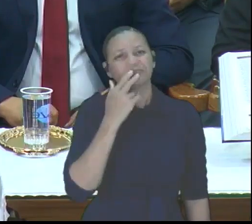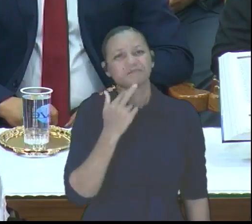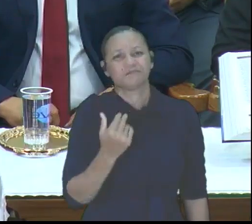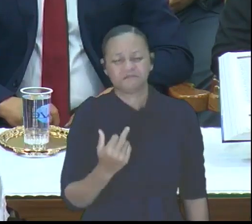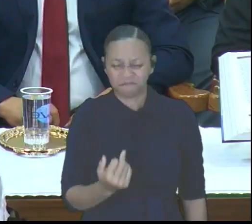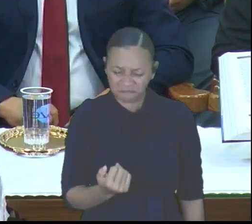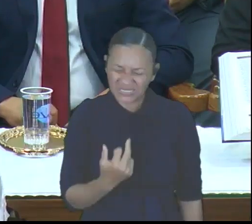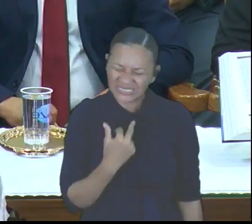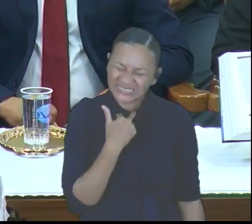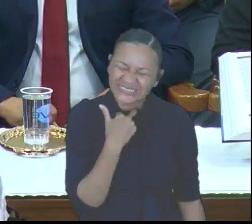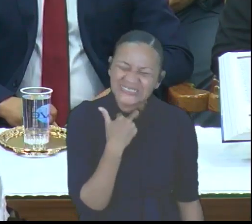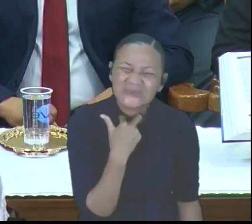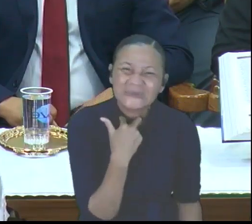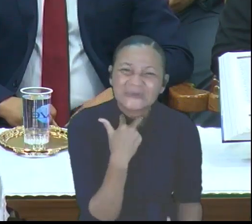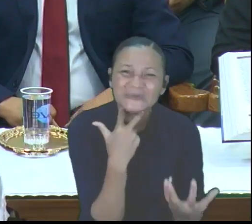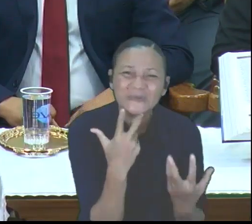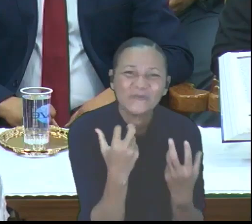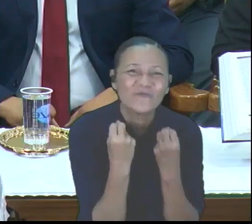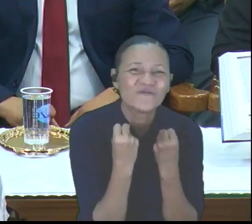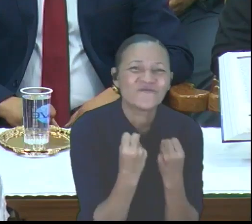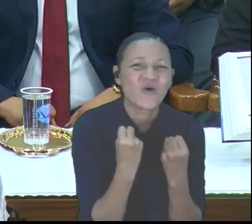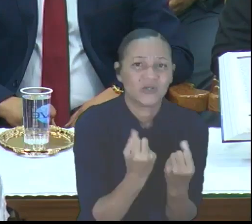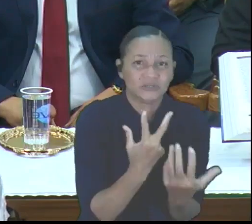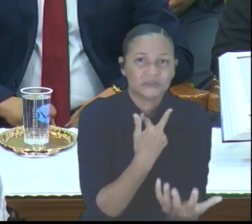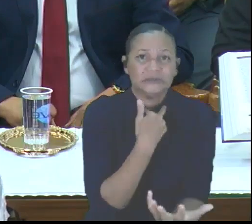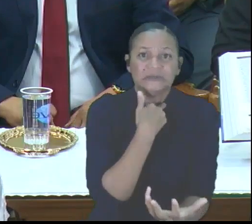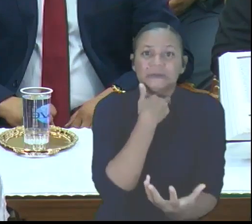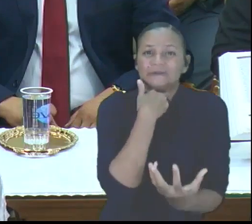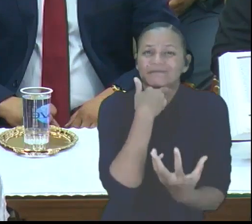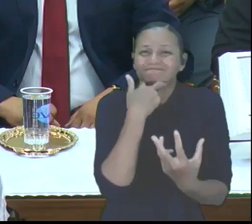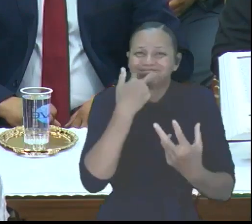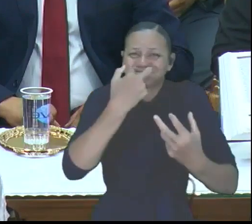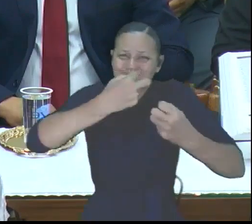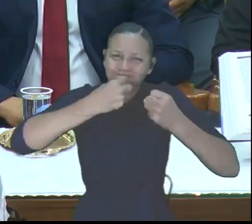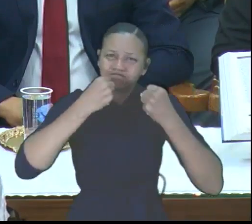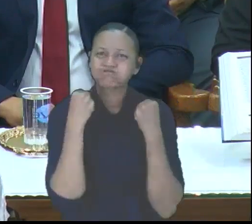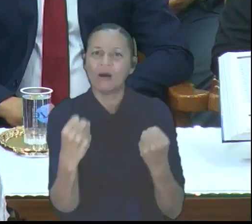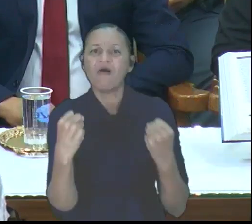Mas a voz, só a voz